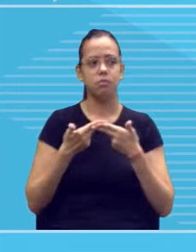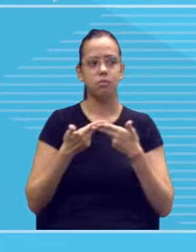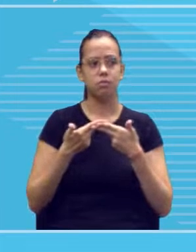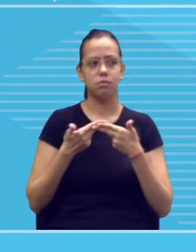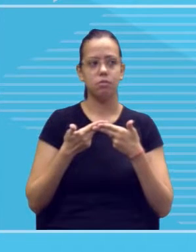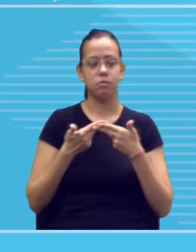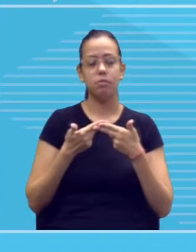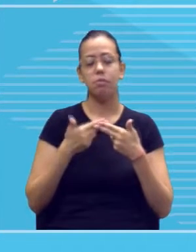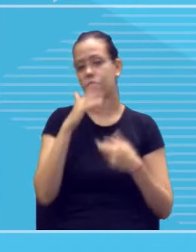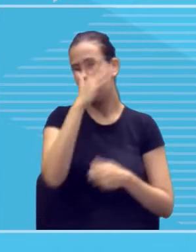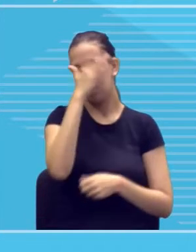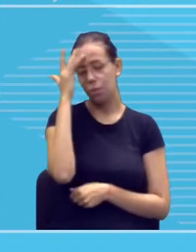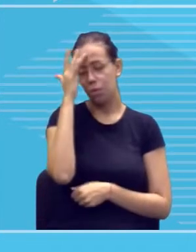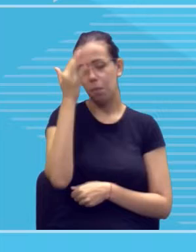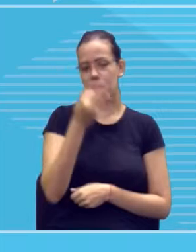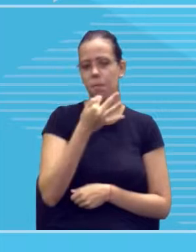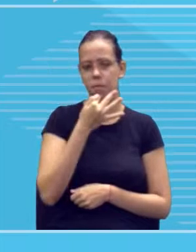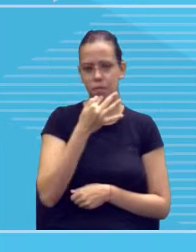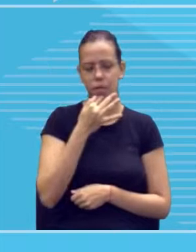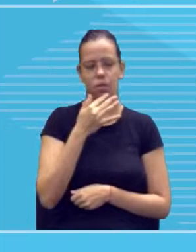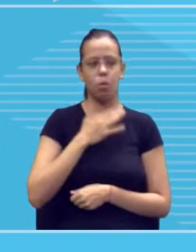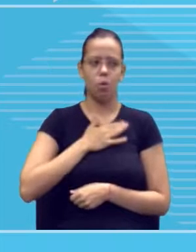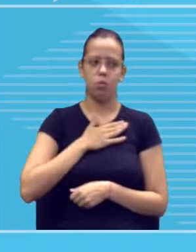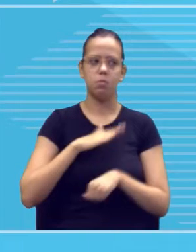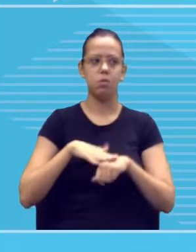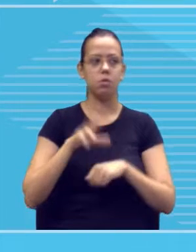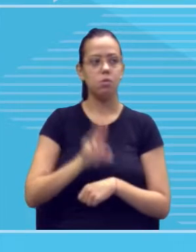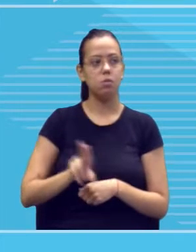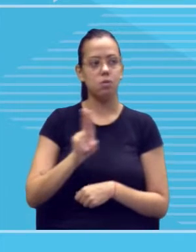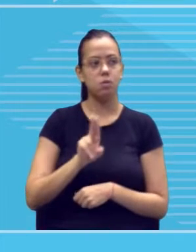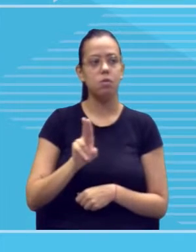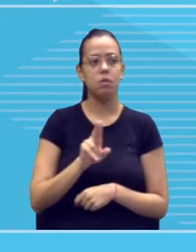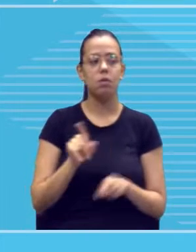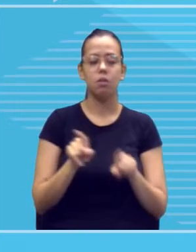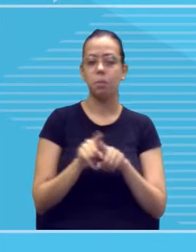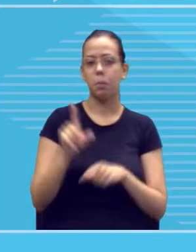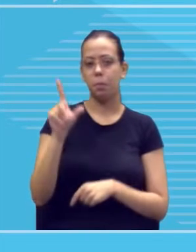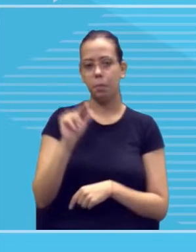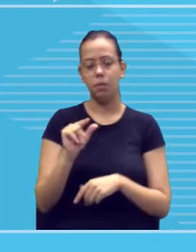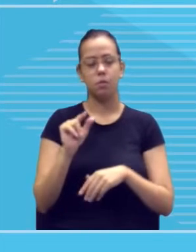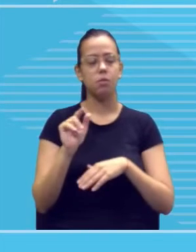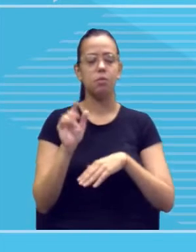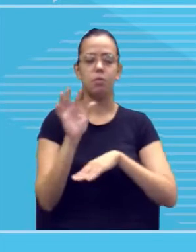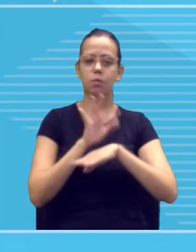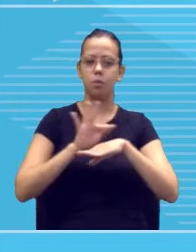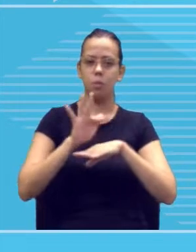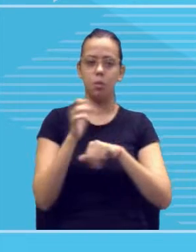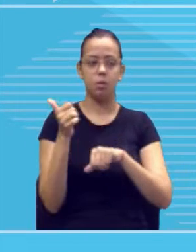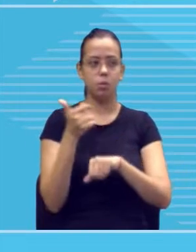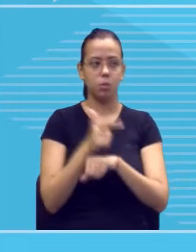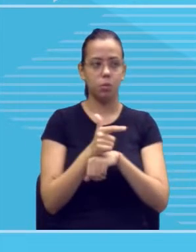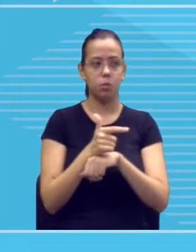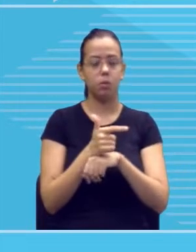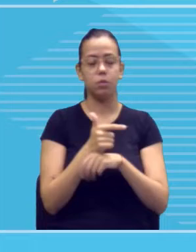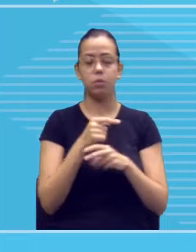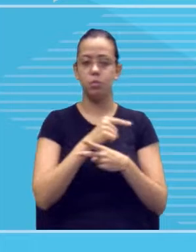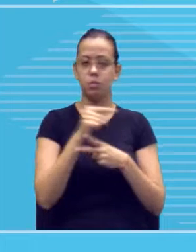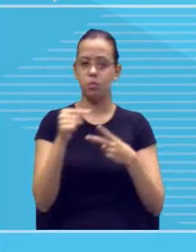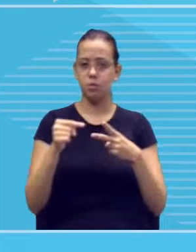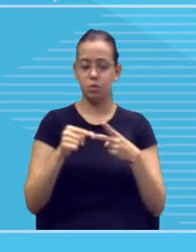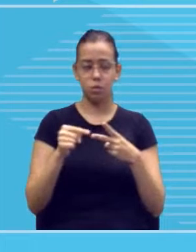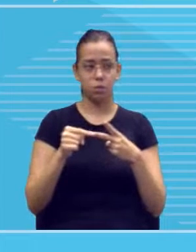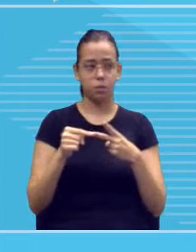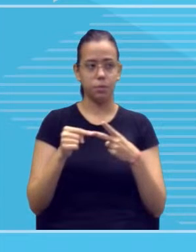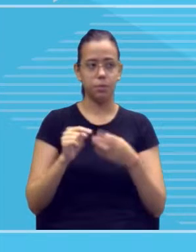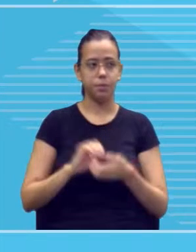preferem utilizar esse chat e ao mesmo tempo ele é menos formal do que o outro por outro lado